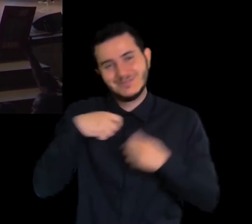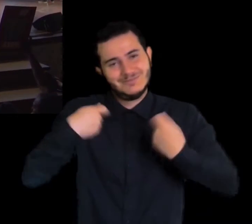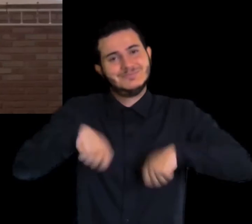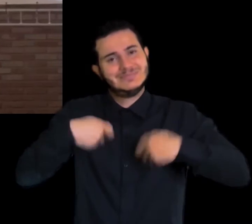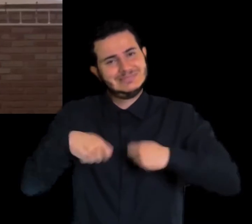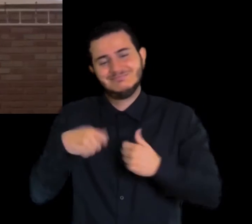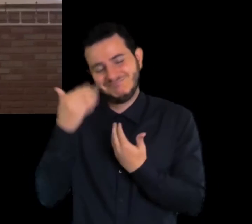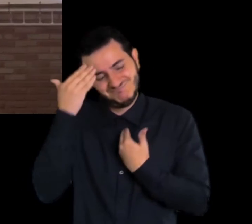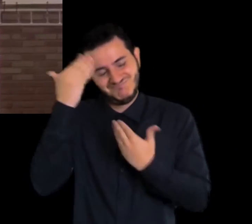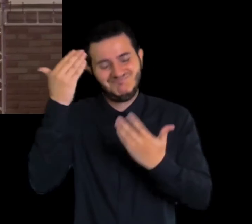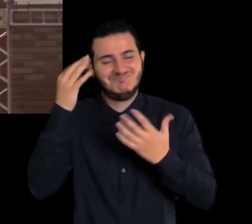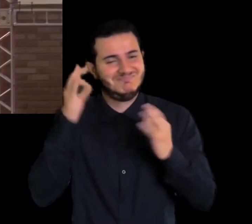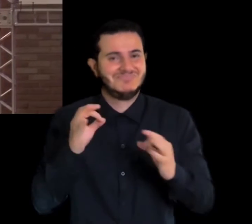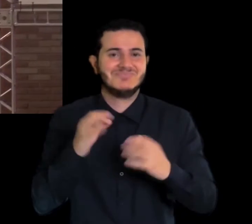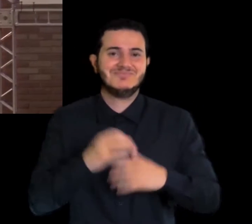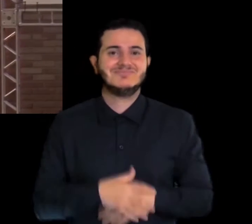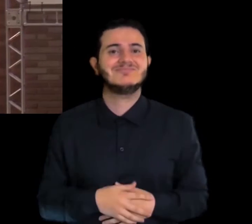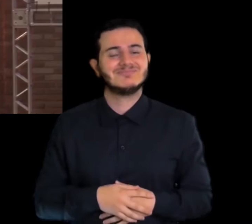Valeu.